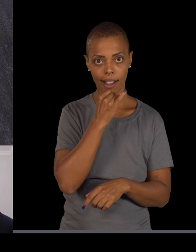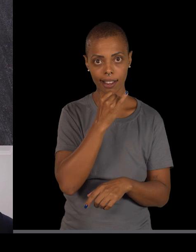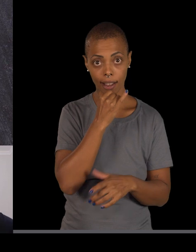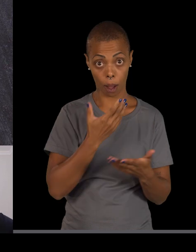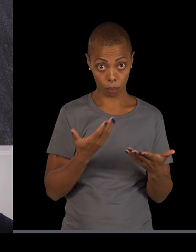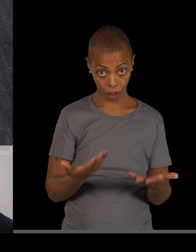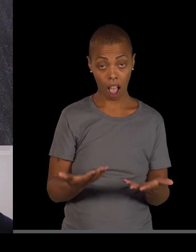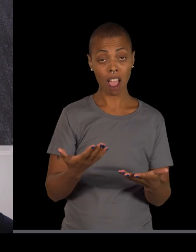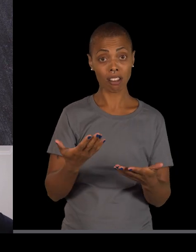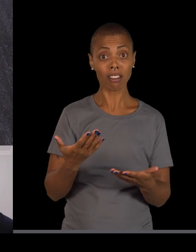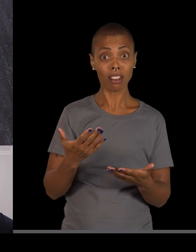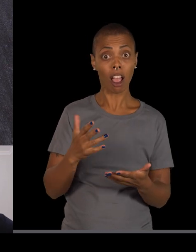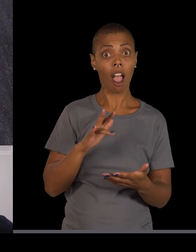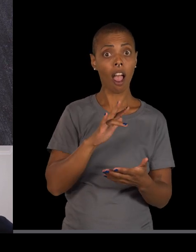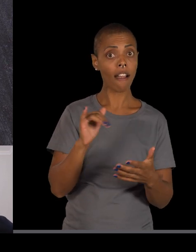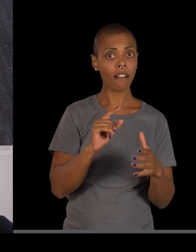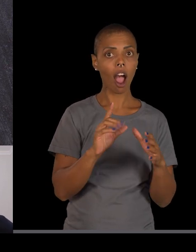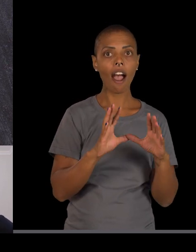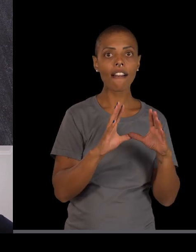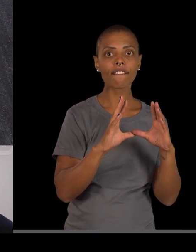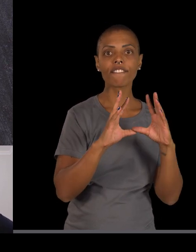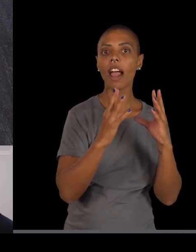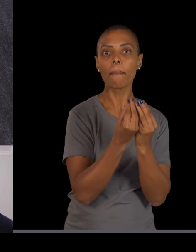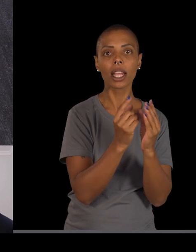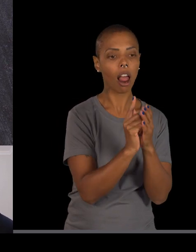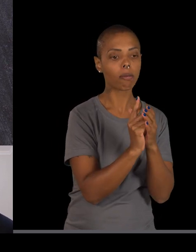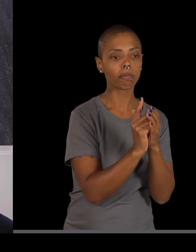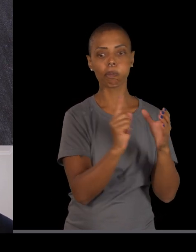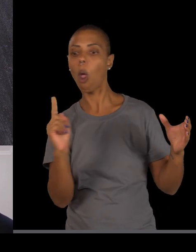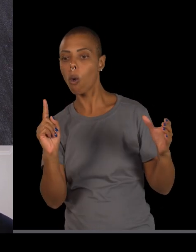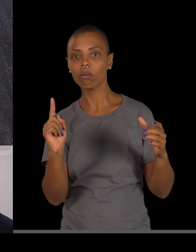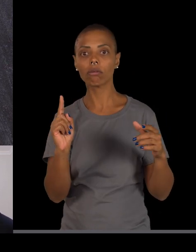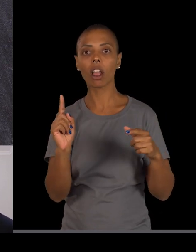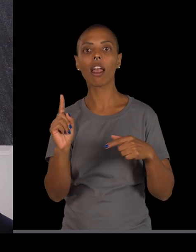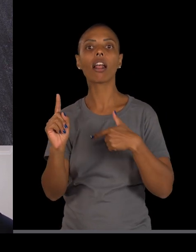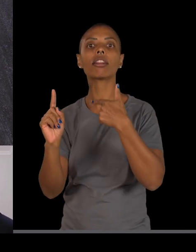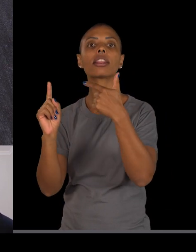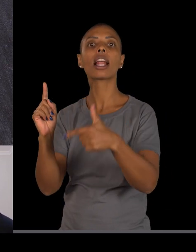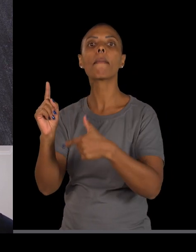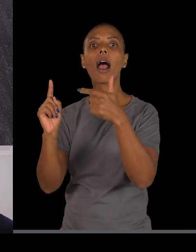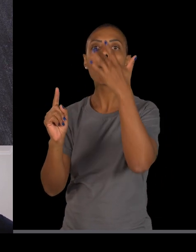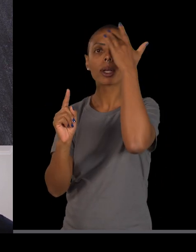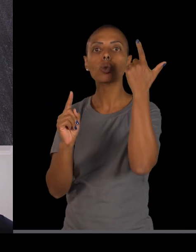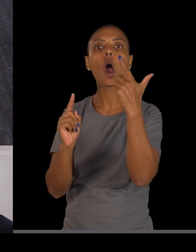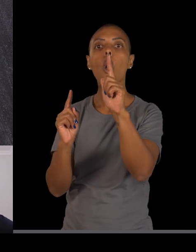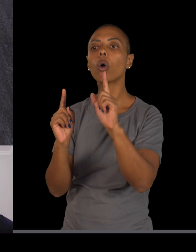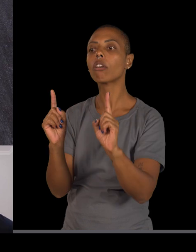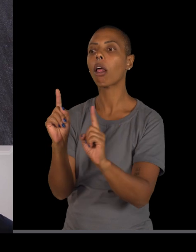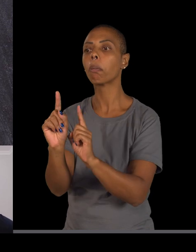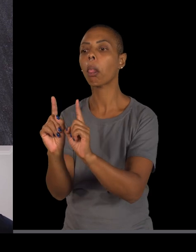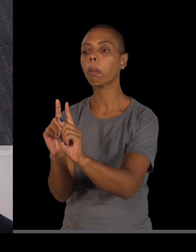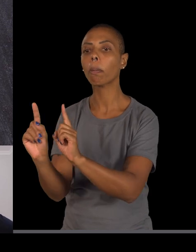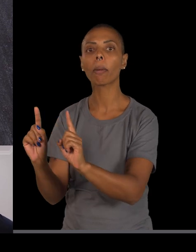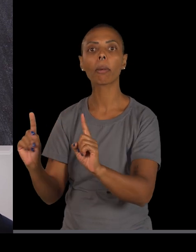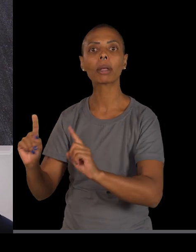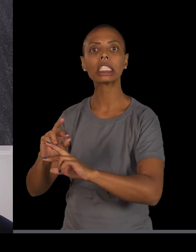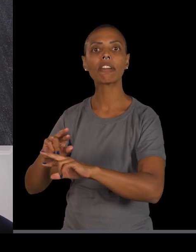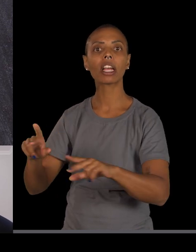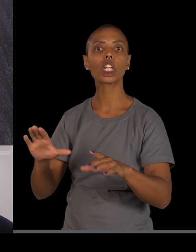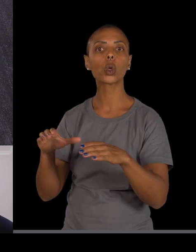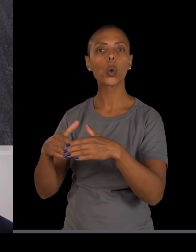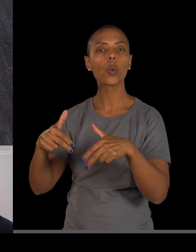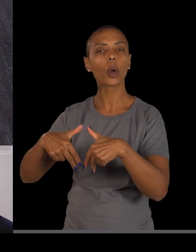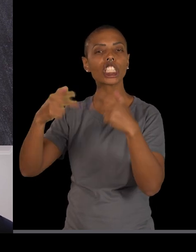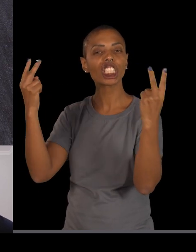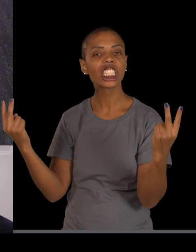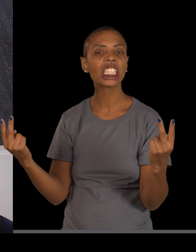ele acabava sendo separado da sua família e acabava indo trabalhar com outras pessoas que eram de diferentes